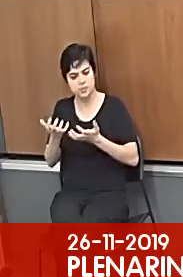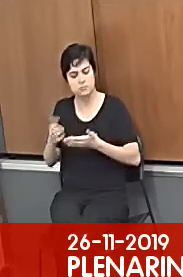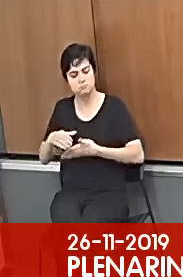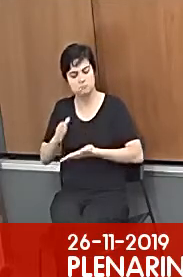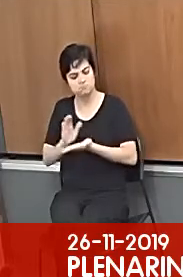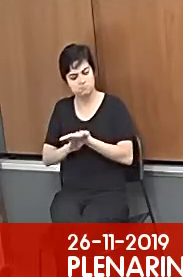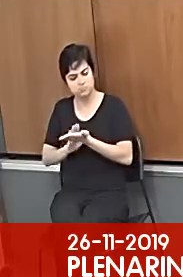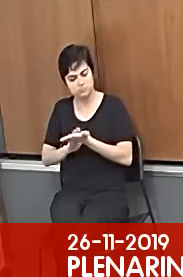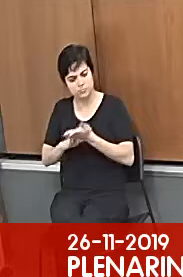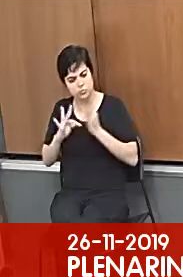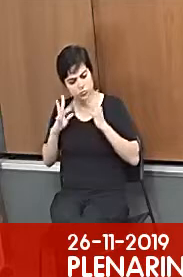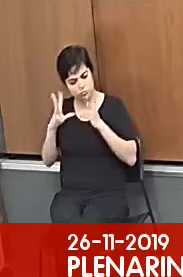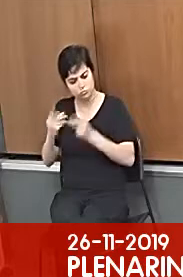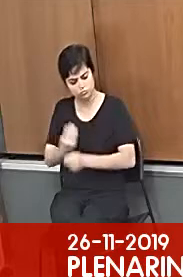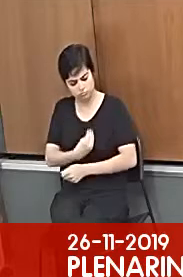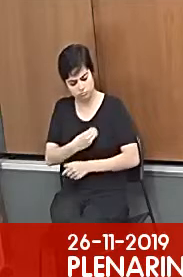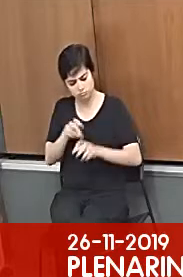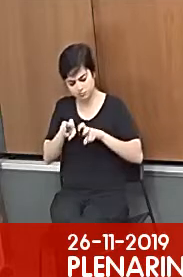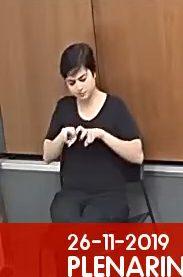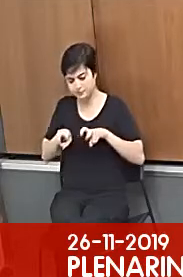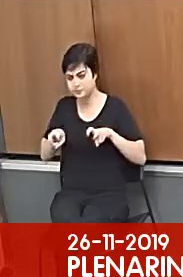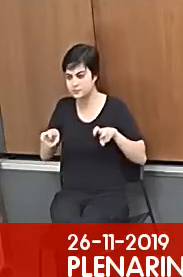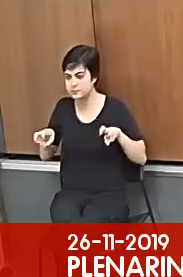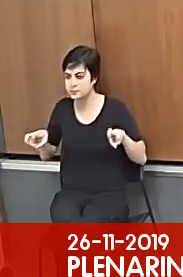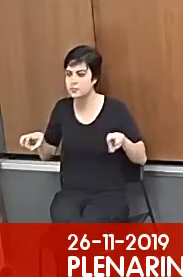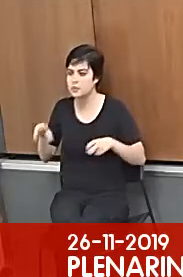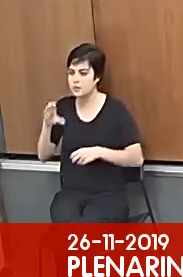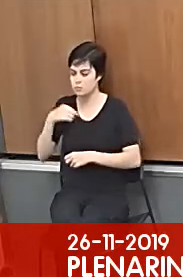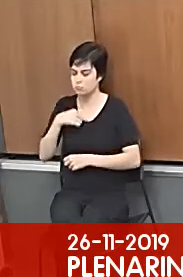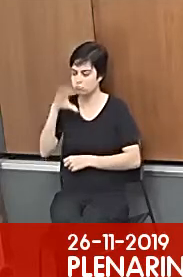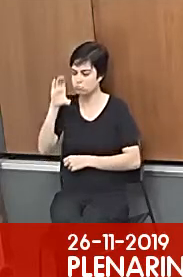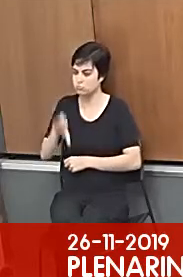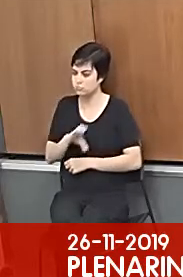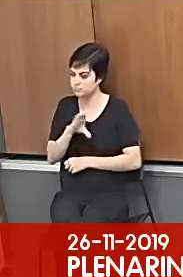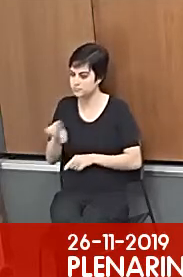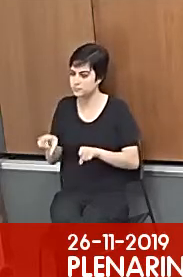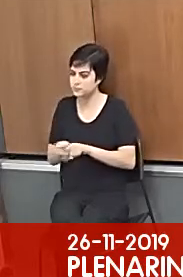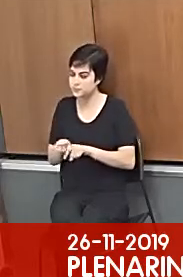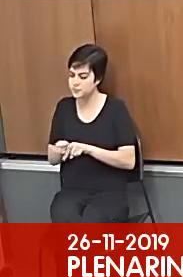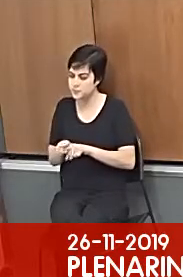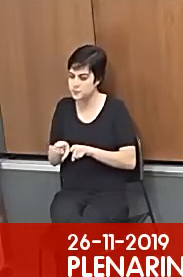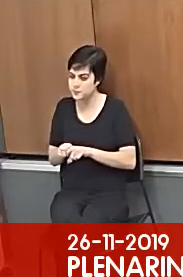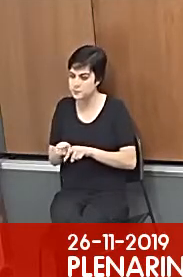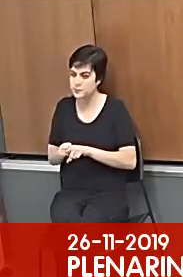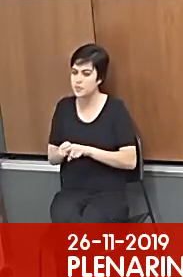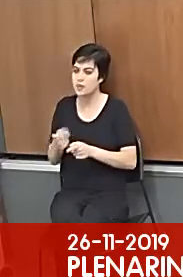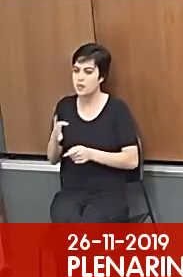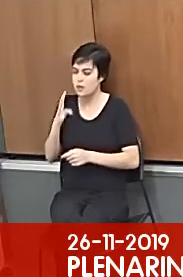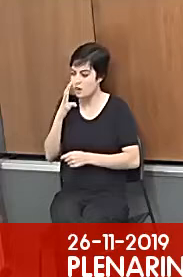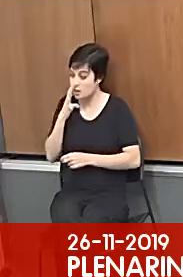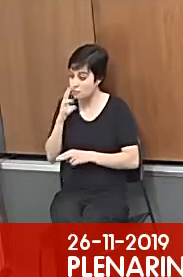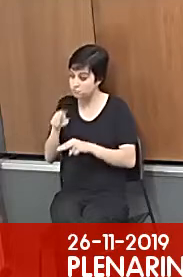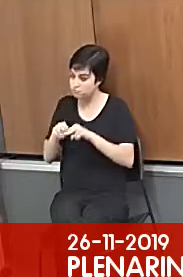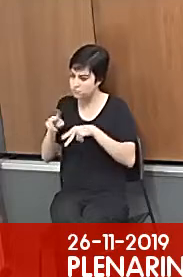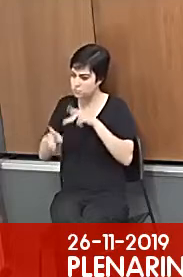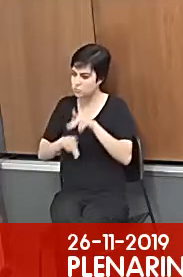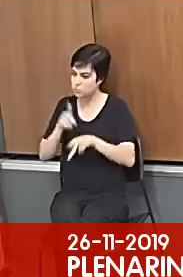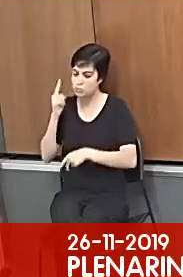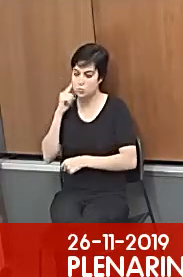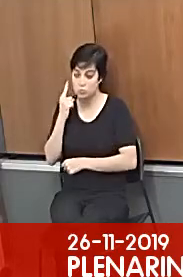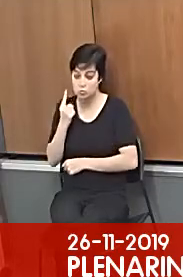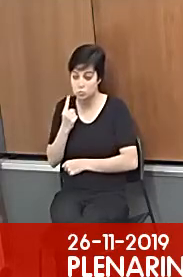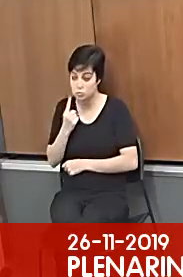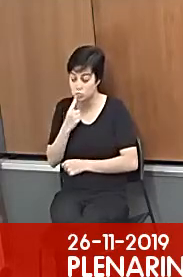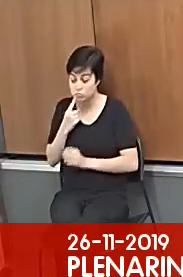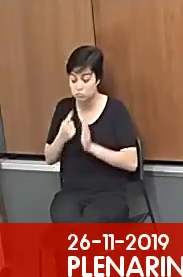aqui nessa mesa, como católico e admirador também da Pastoral dos Surdos, que faz